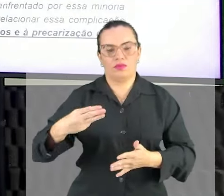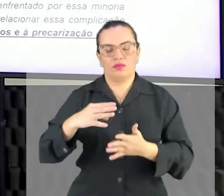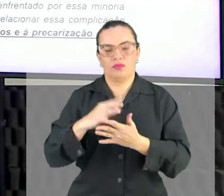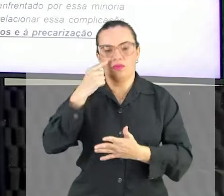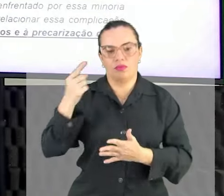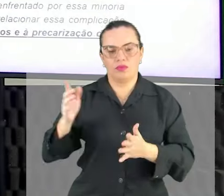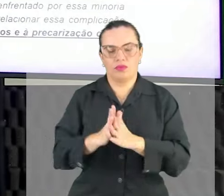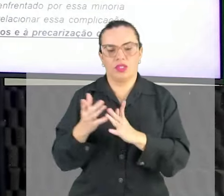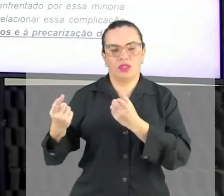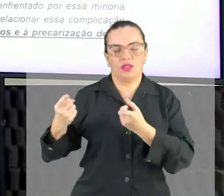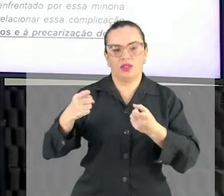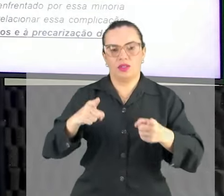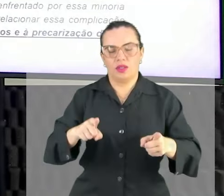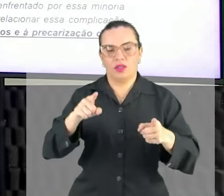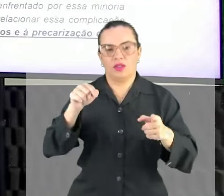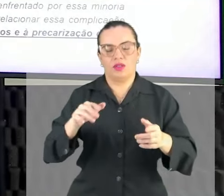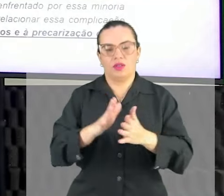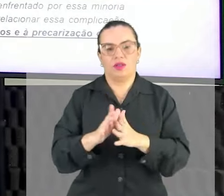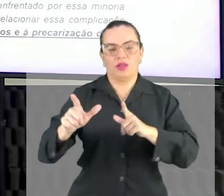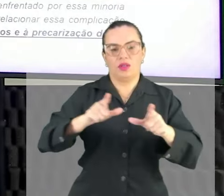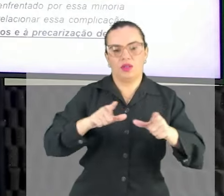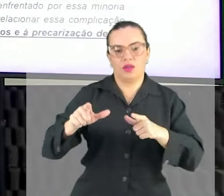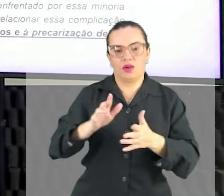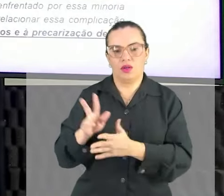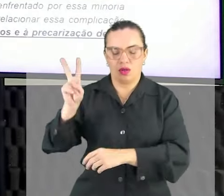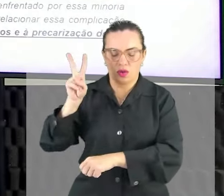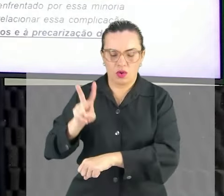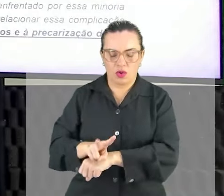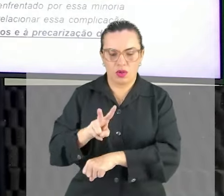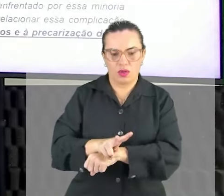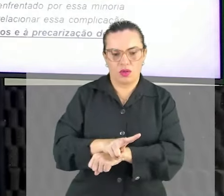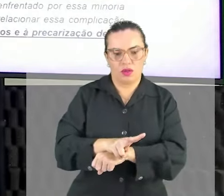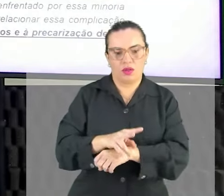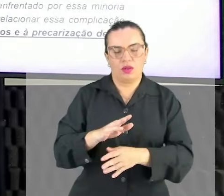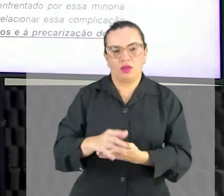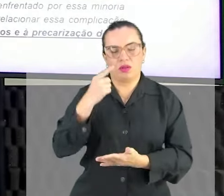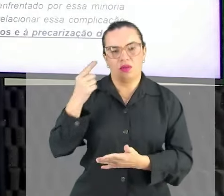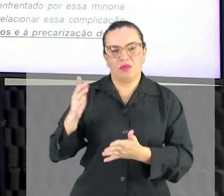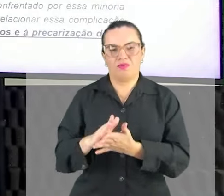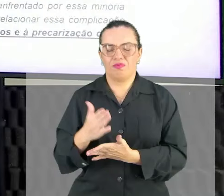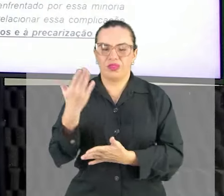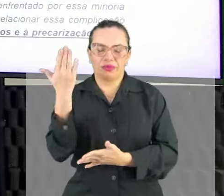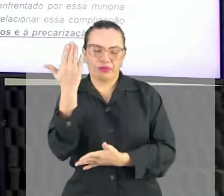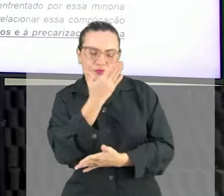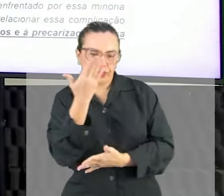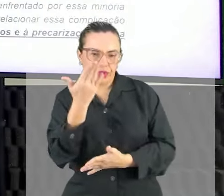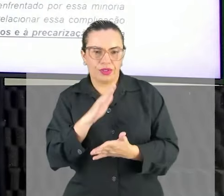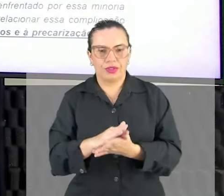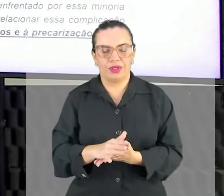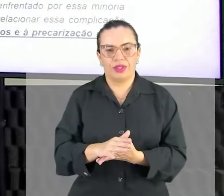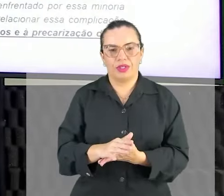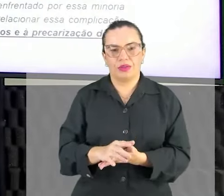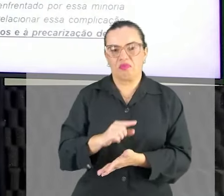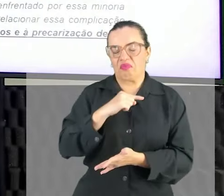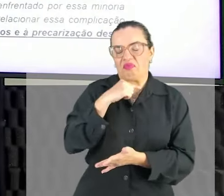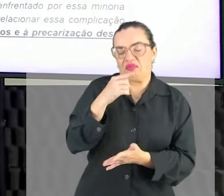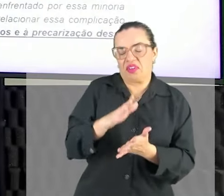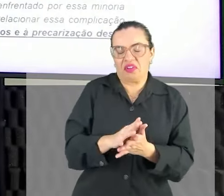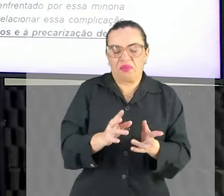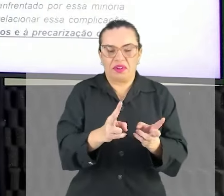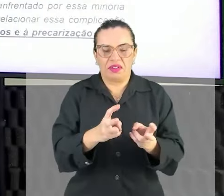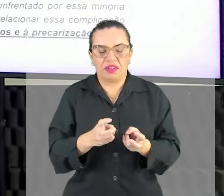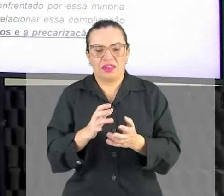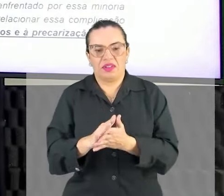os desafios do enfrentamento do trabalho de cuidados, essa invisibilidade que perpassa o trabalho